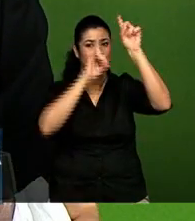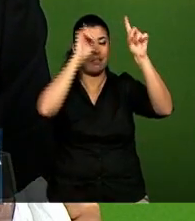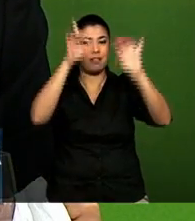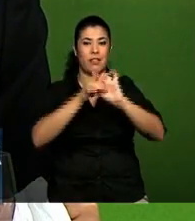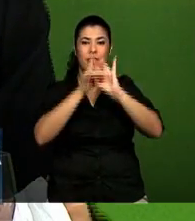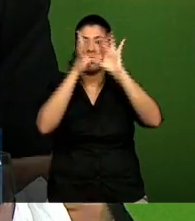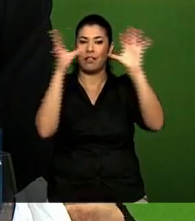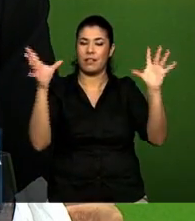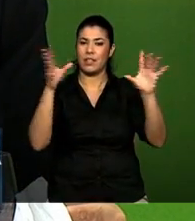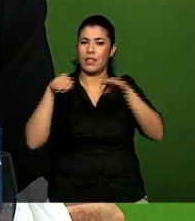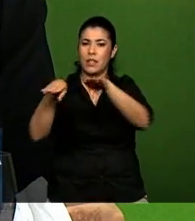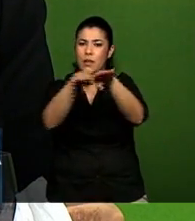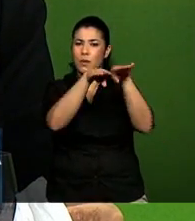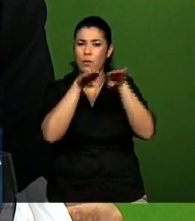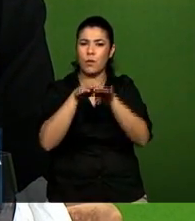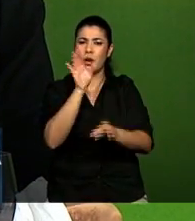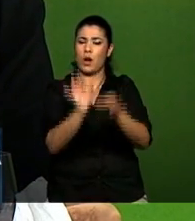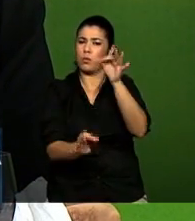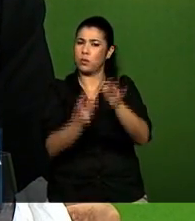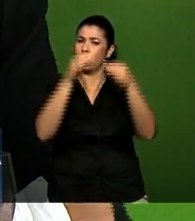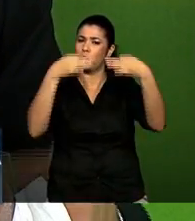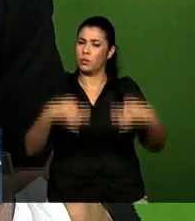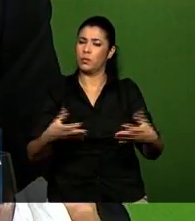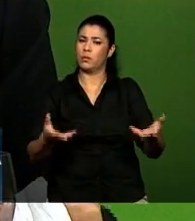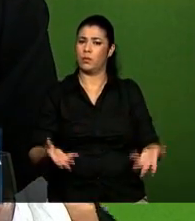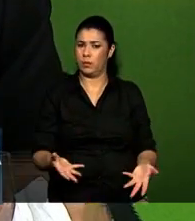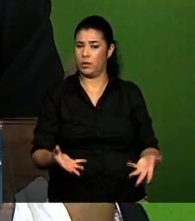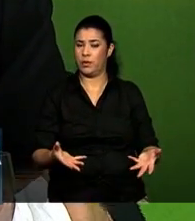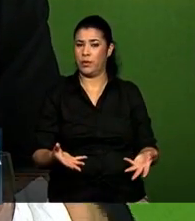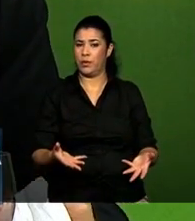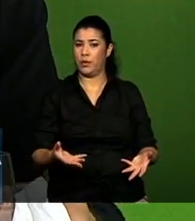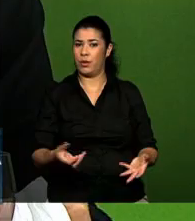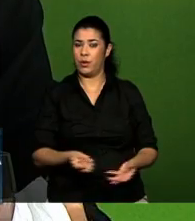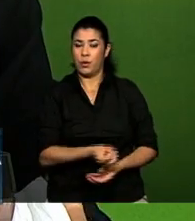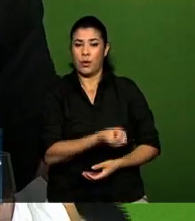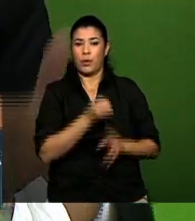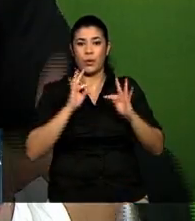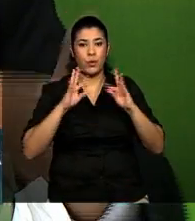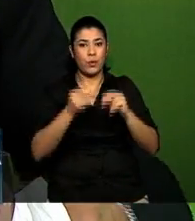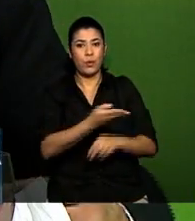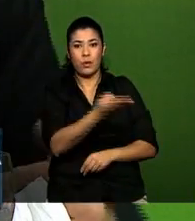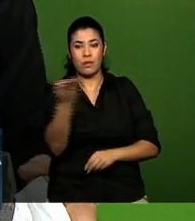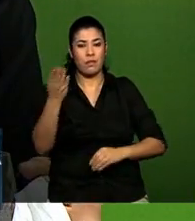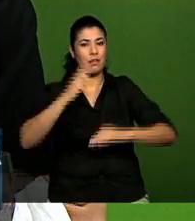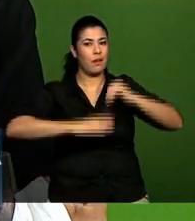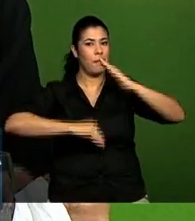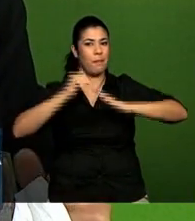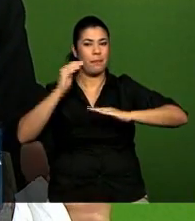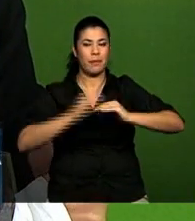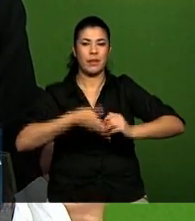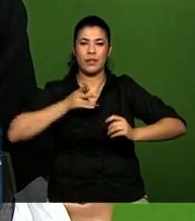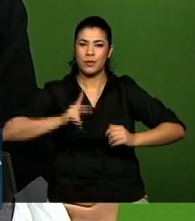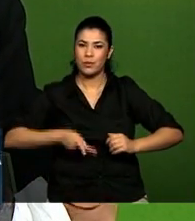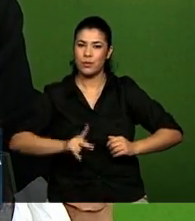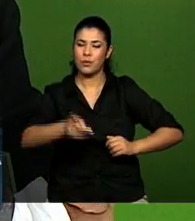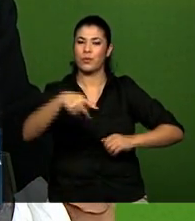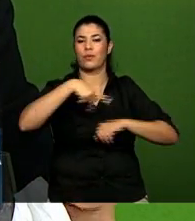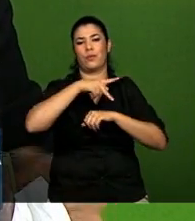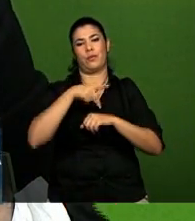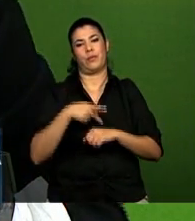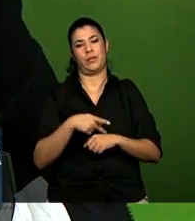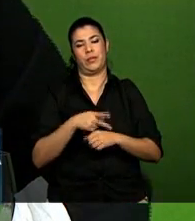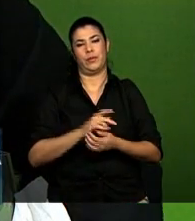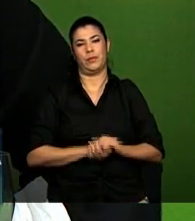igualdade e com mais justiça tudo isso todas essas iniciativa estão em andamento no nosso país